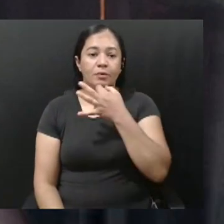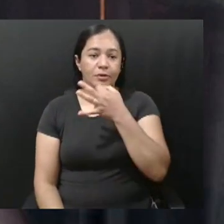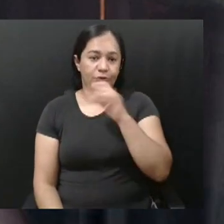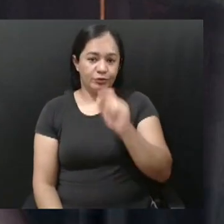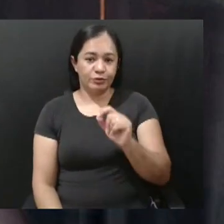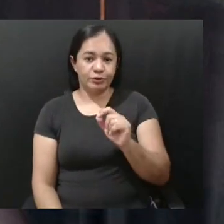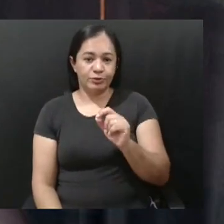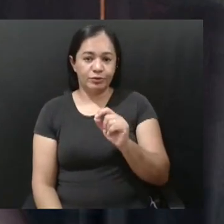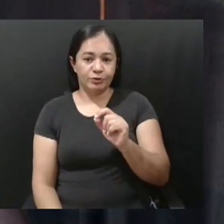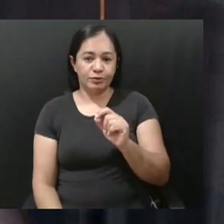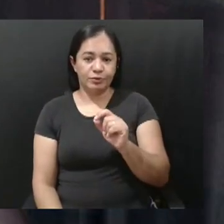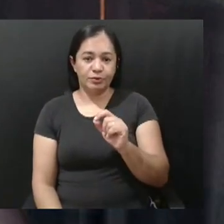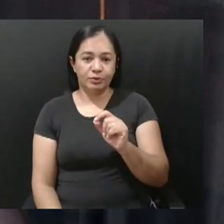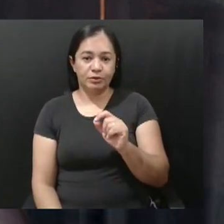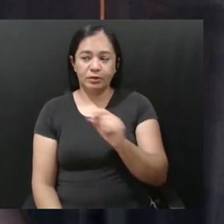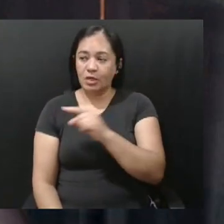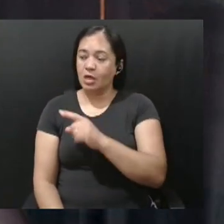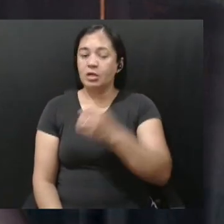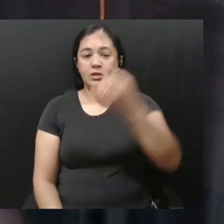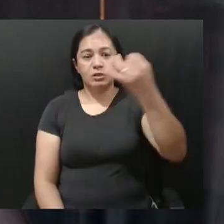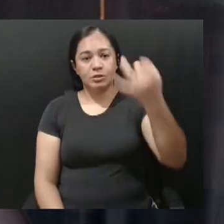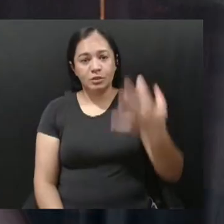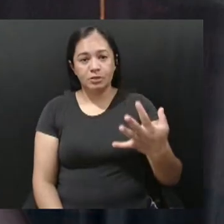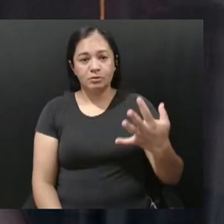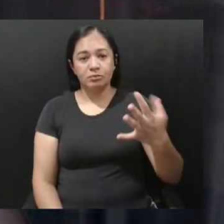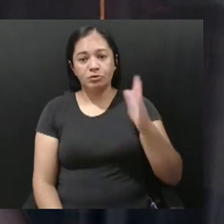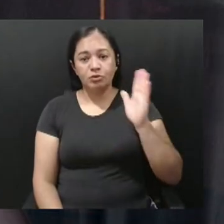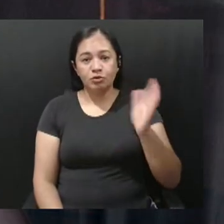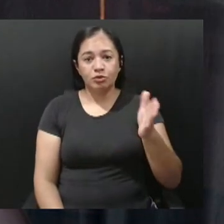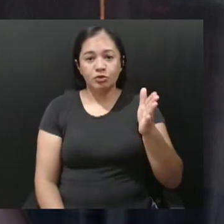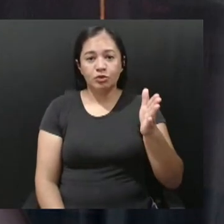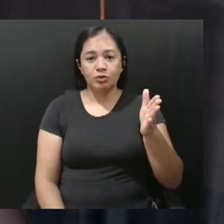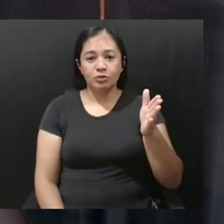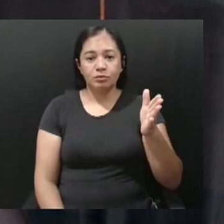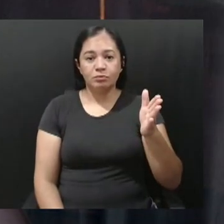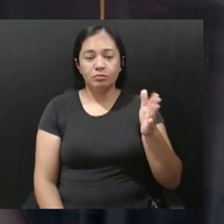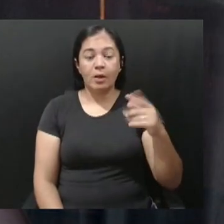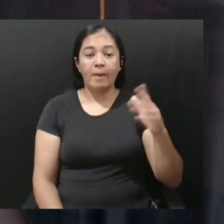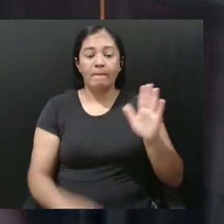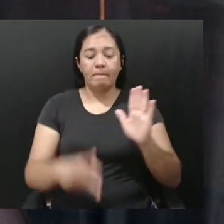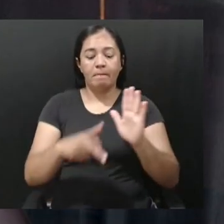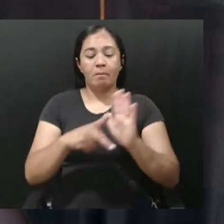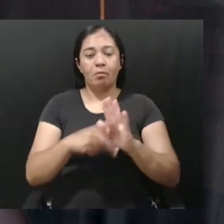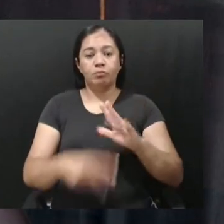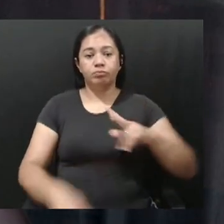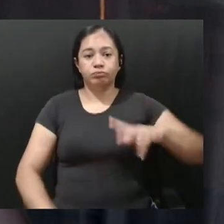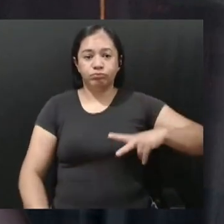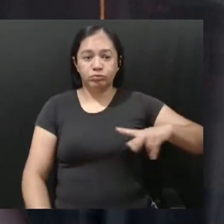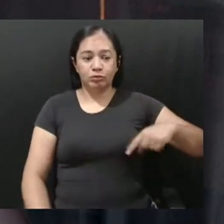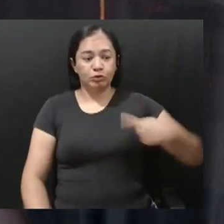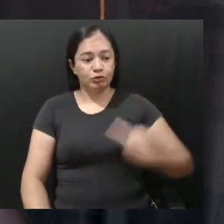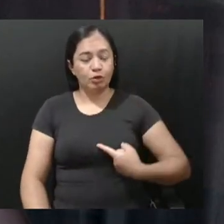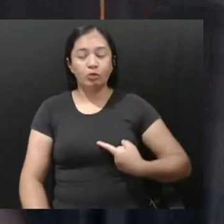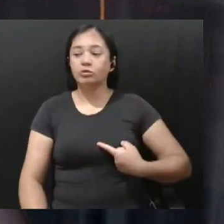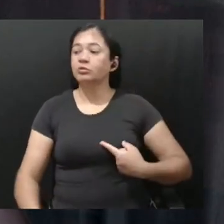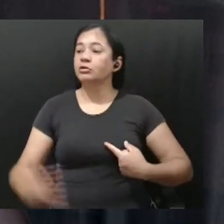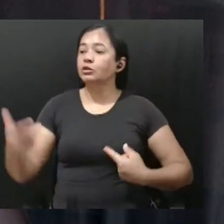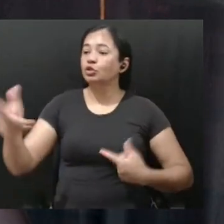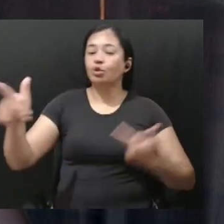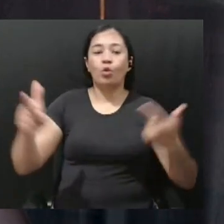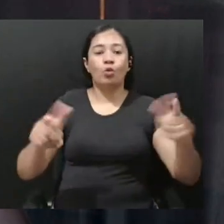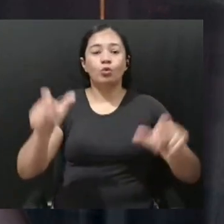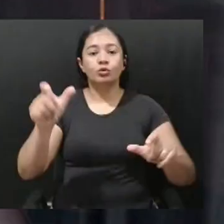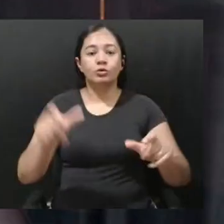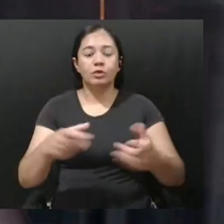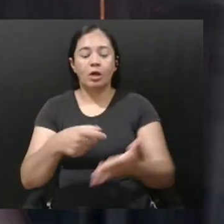falou, né, Uhum, isso vem da gente, uhum, vem dos outros, a cobrança, a Uhum. expectativa, né? Então